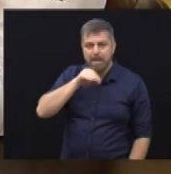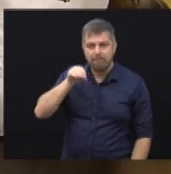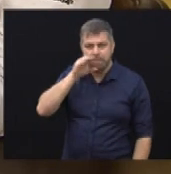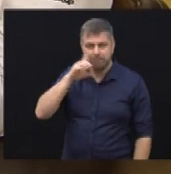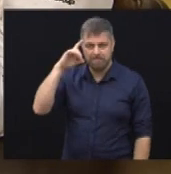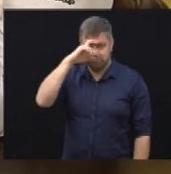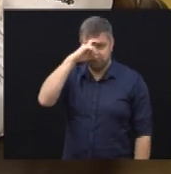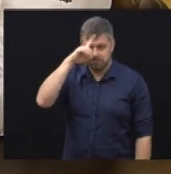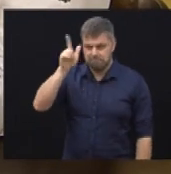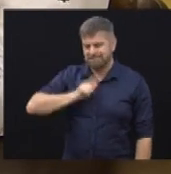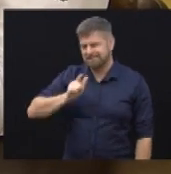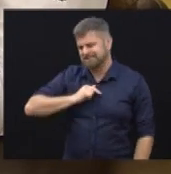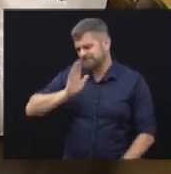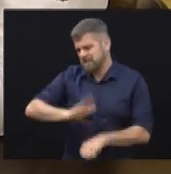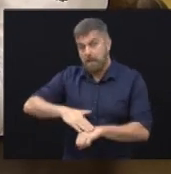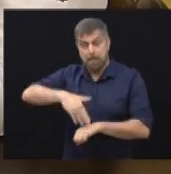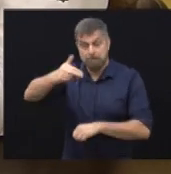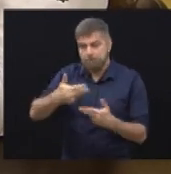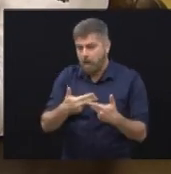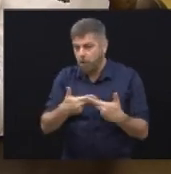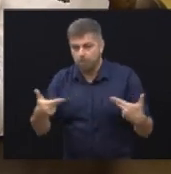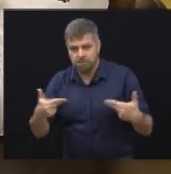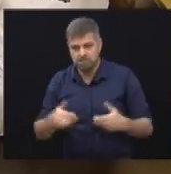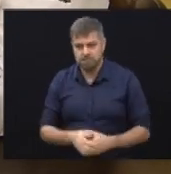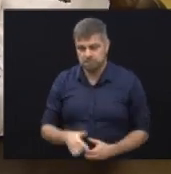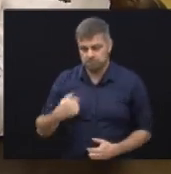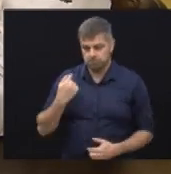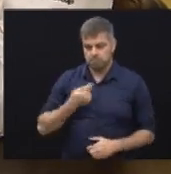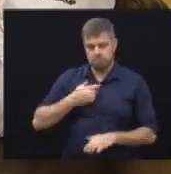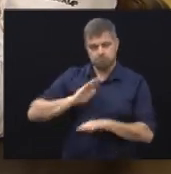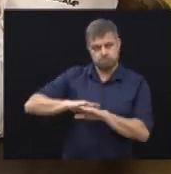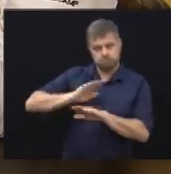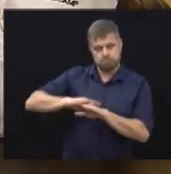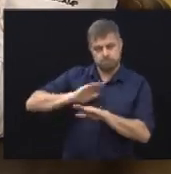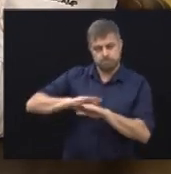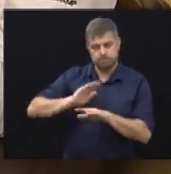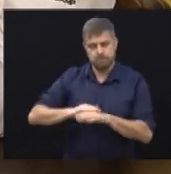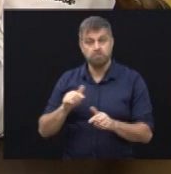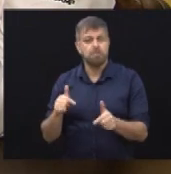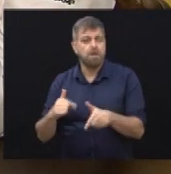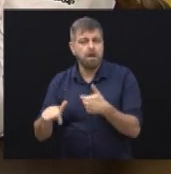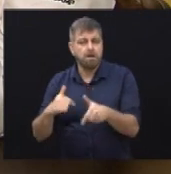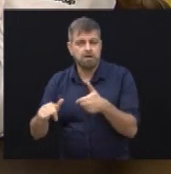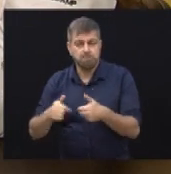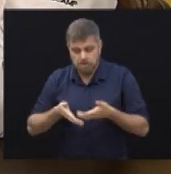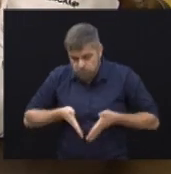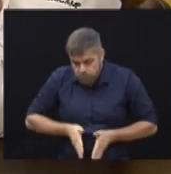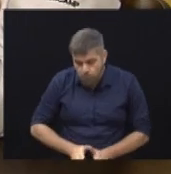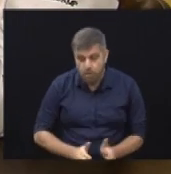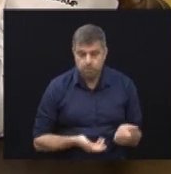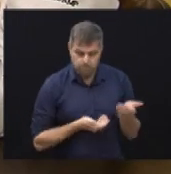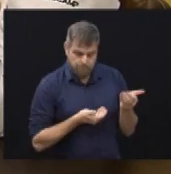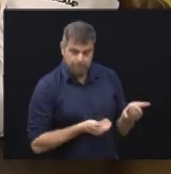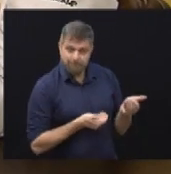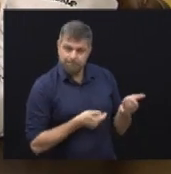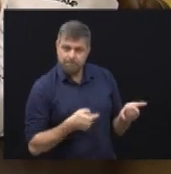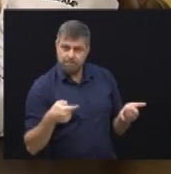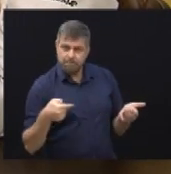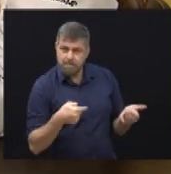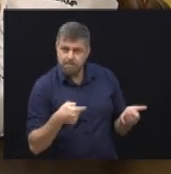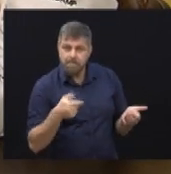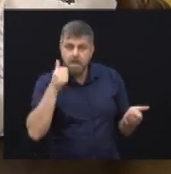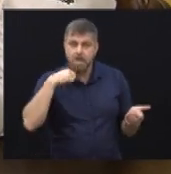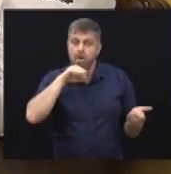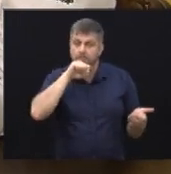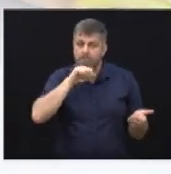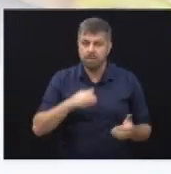fala, mas tem muita coisa que a gente pode trabalhar. Inicialmente, a gente trabalha já com o bebê, né? Com o